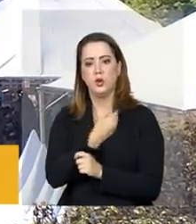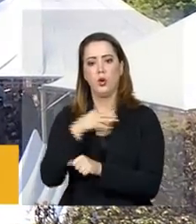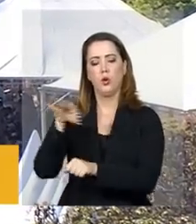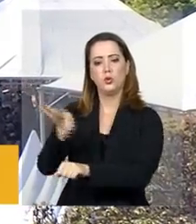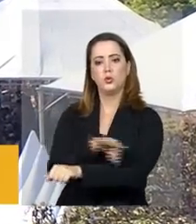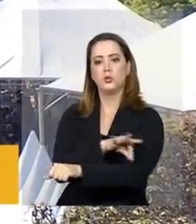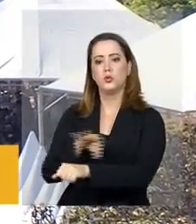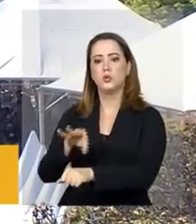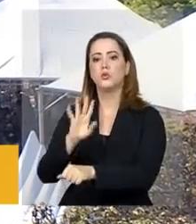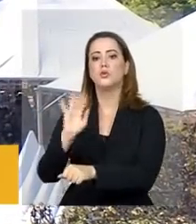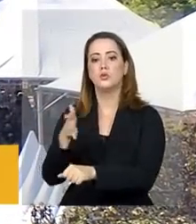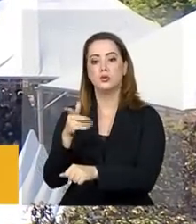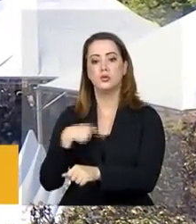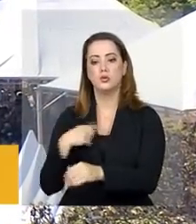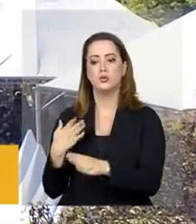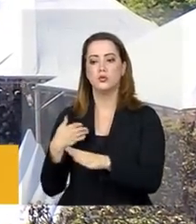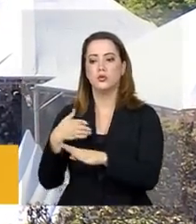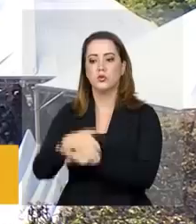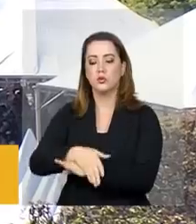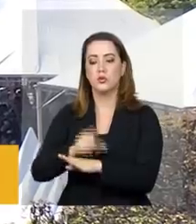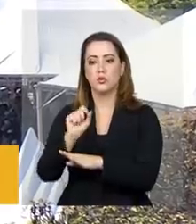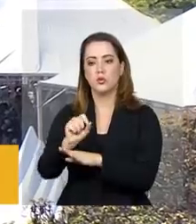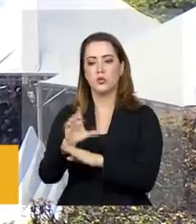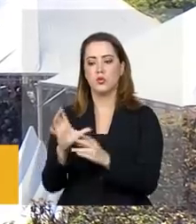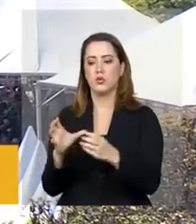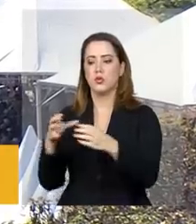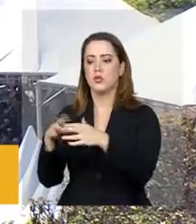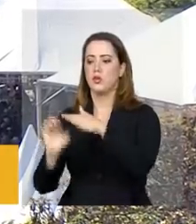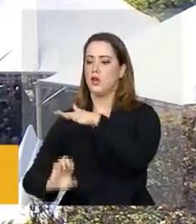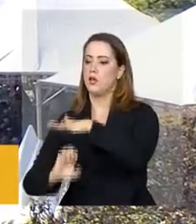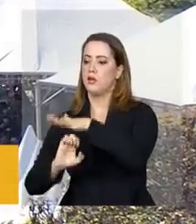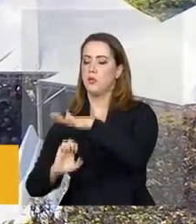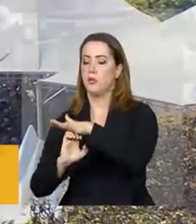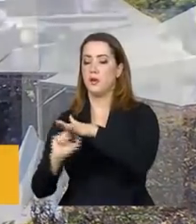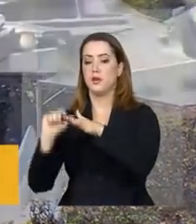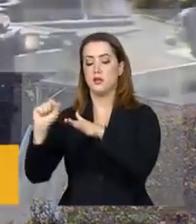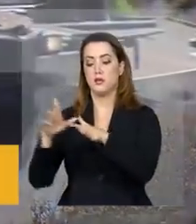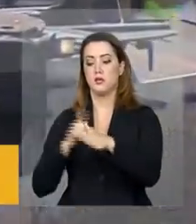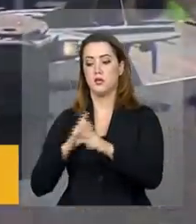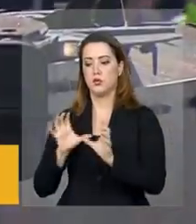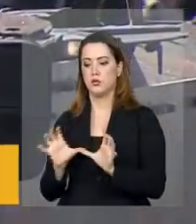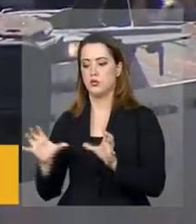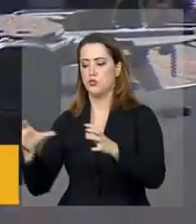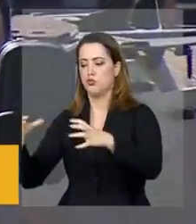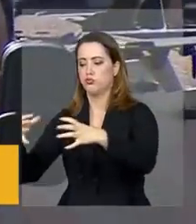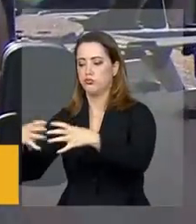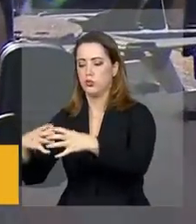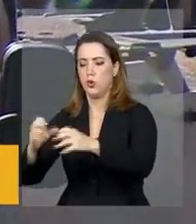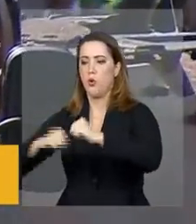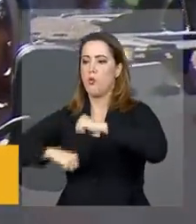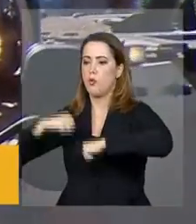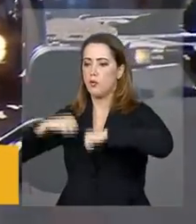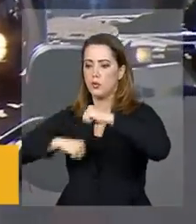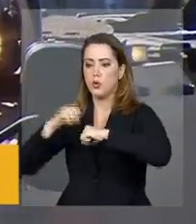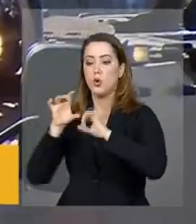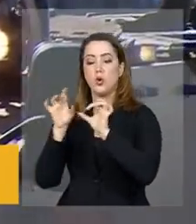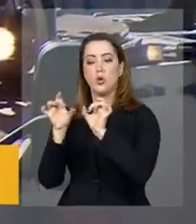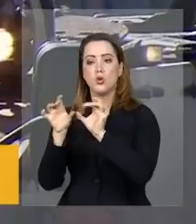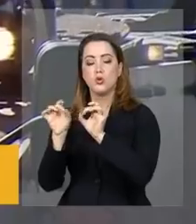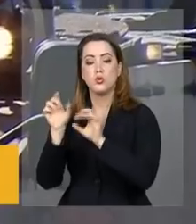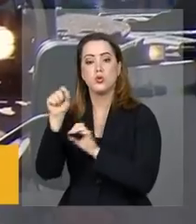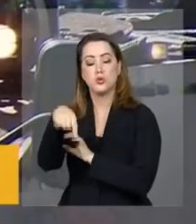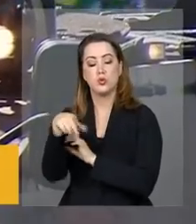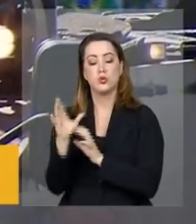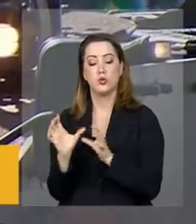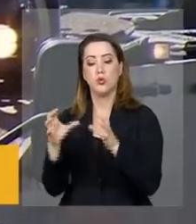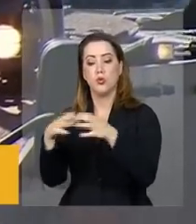estão no interior da Iveco. A Iveco montou um parque industrial somente voltado para essa parte do